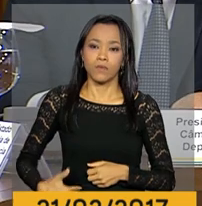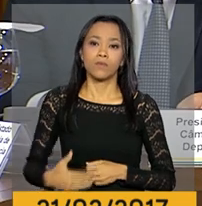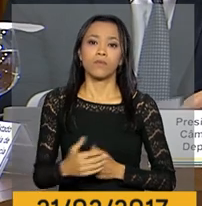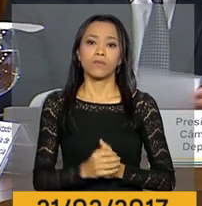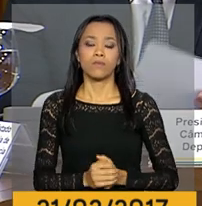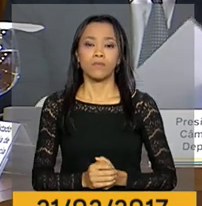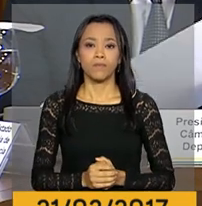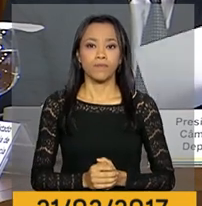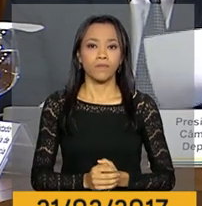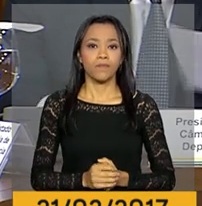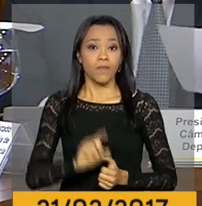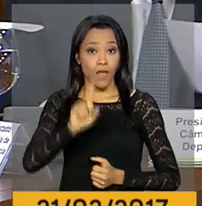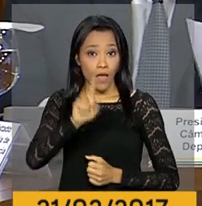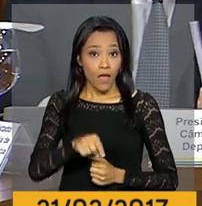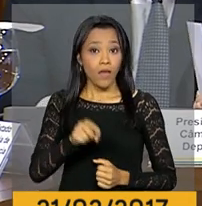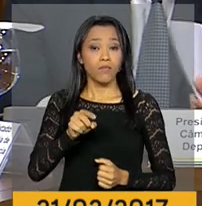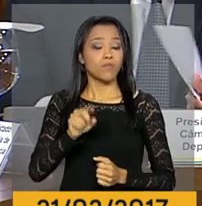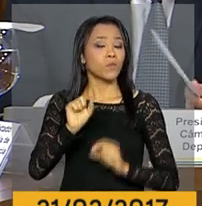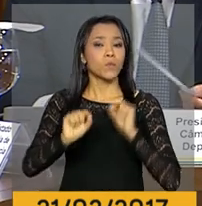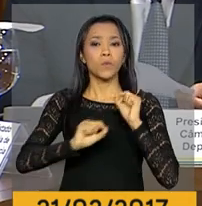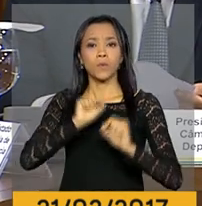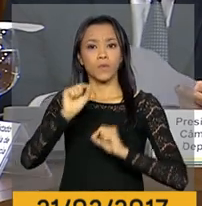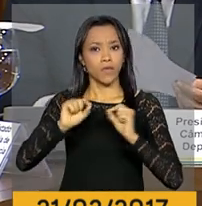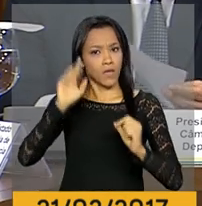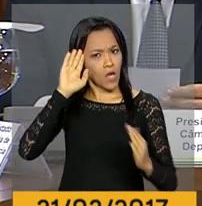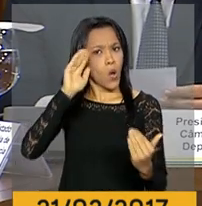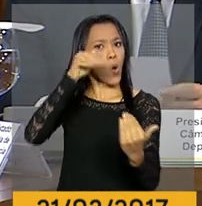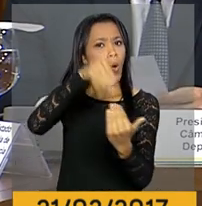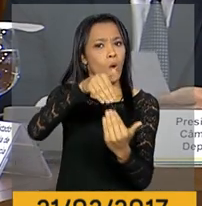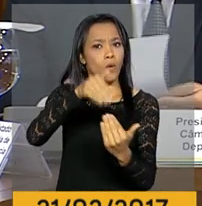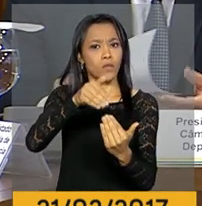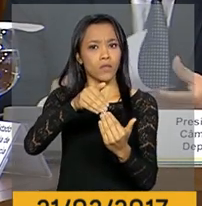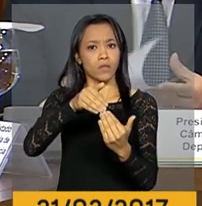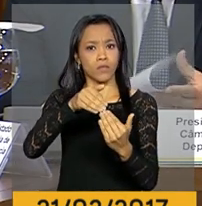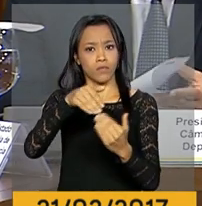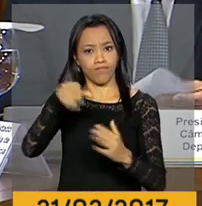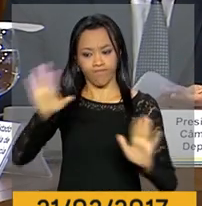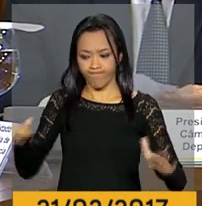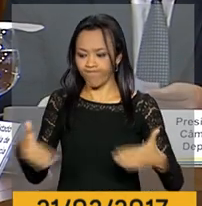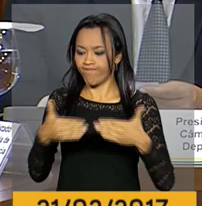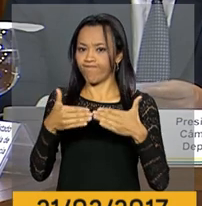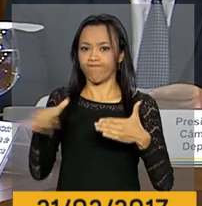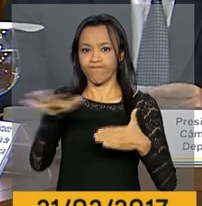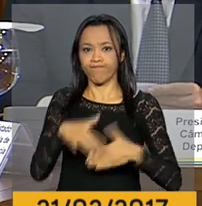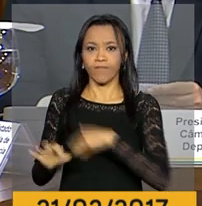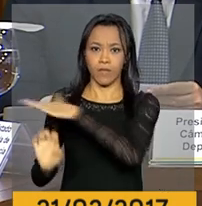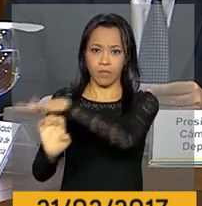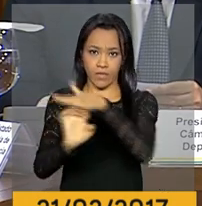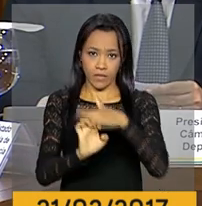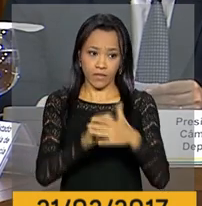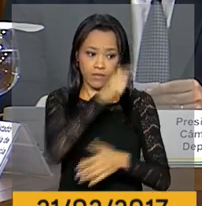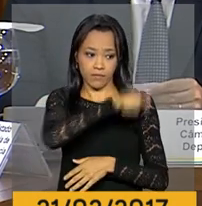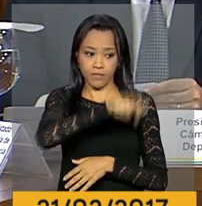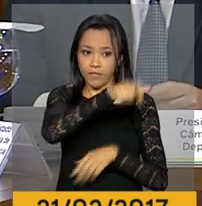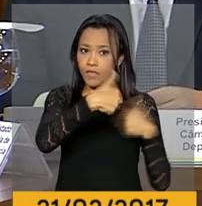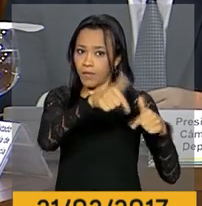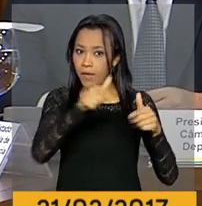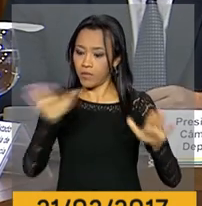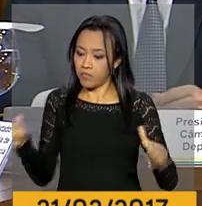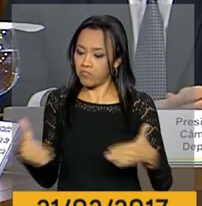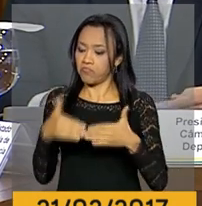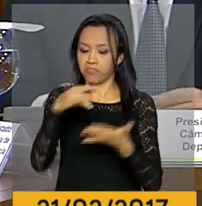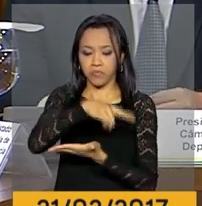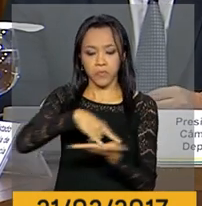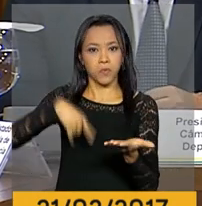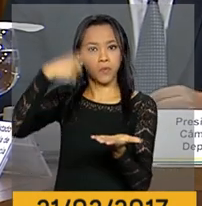uma de uma concordância entre empregados e empregadores o que também é bastante inédito